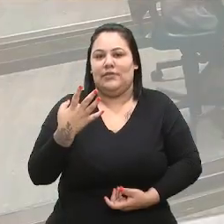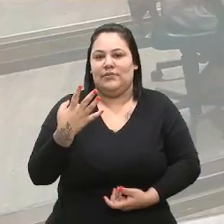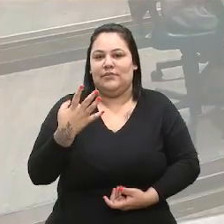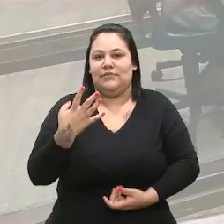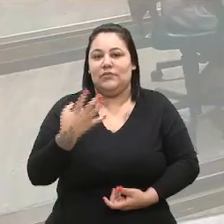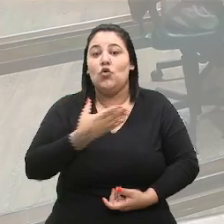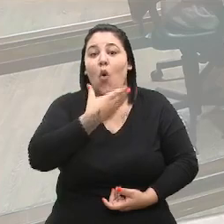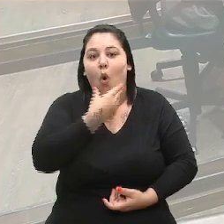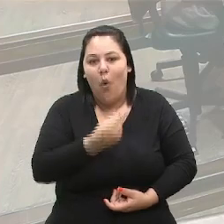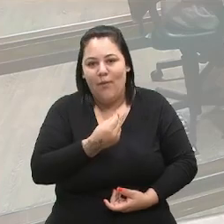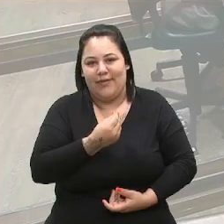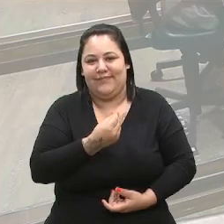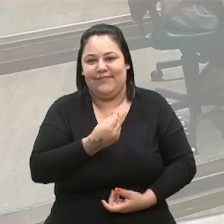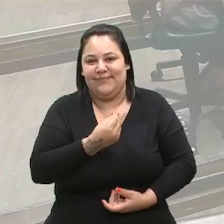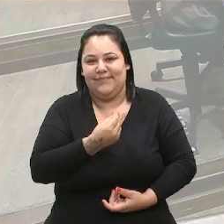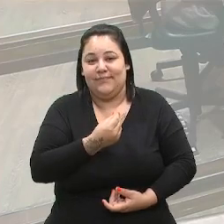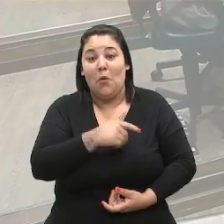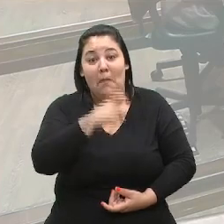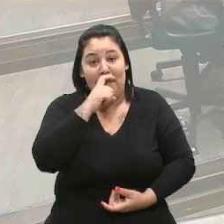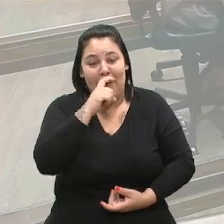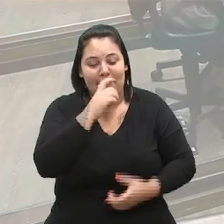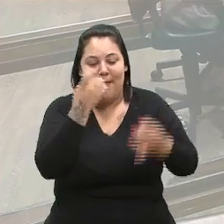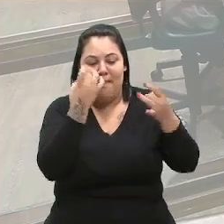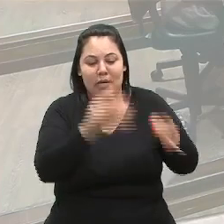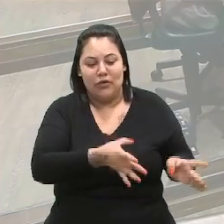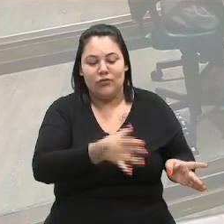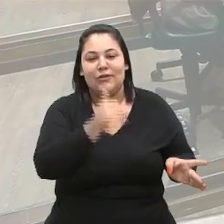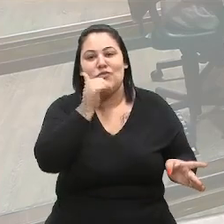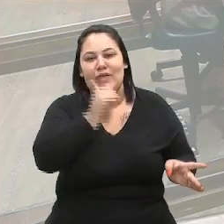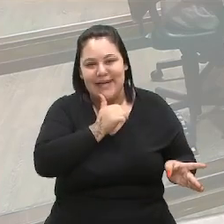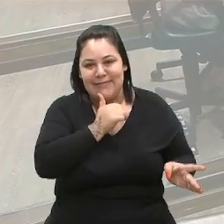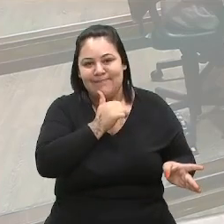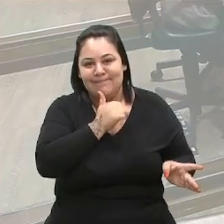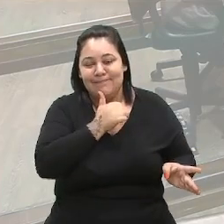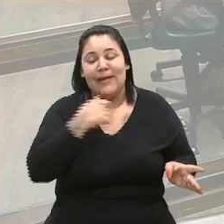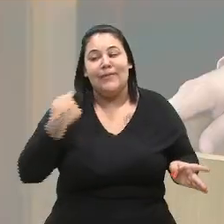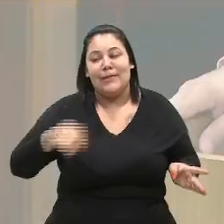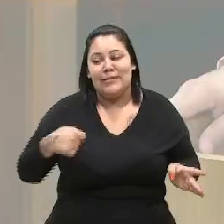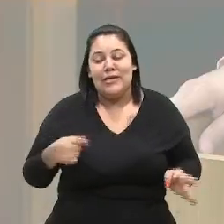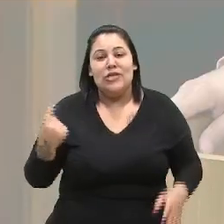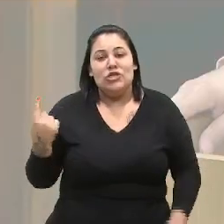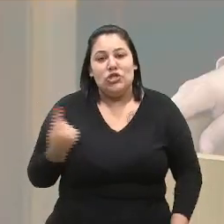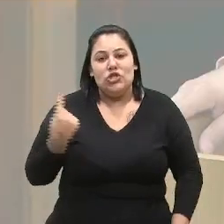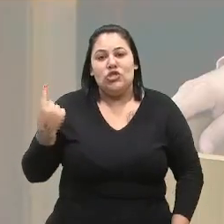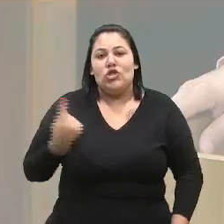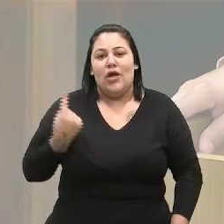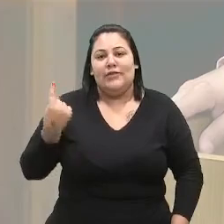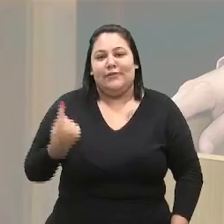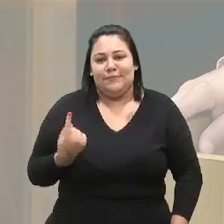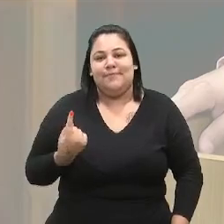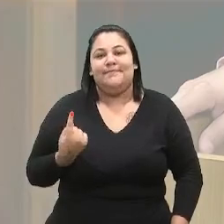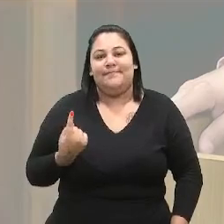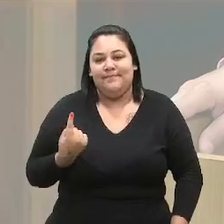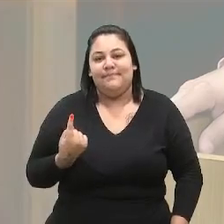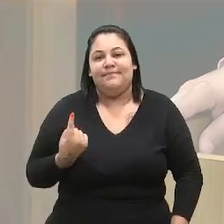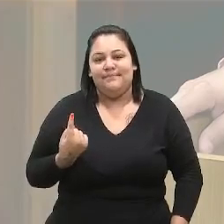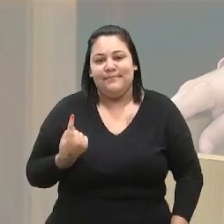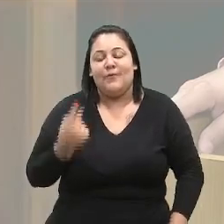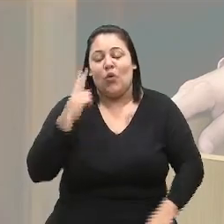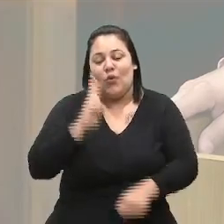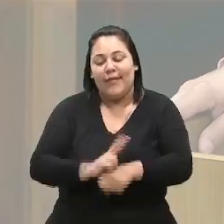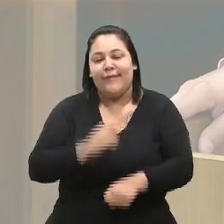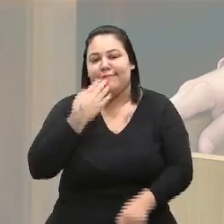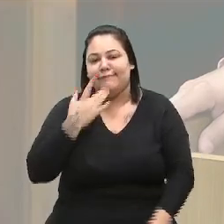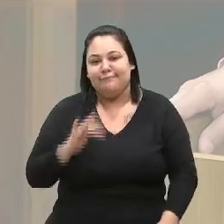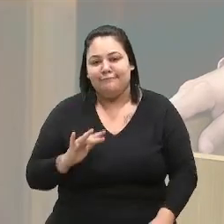pais abandonarem as mulheres, e as mulheres criarem esses filhos atípicos sozinhas. Então, esse é um